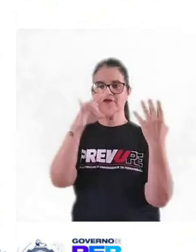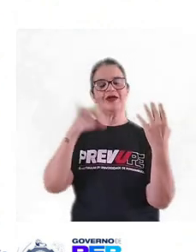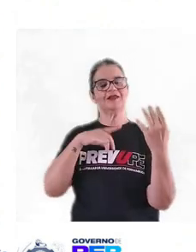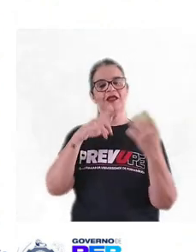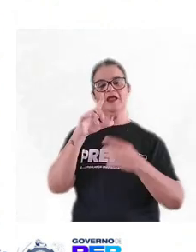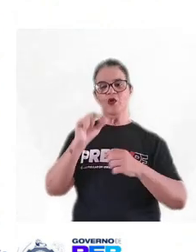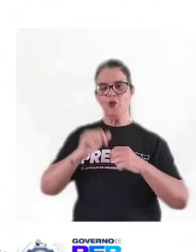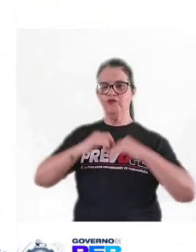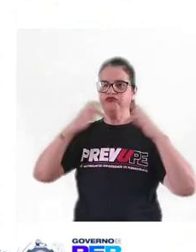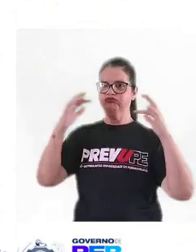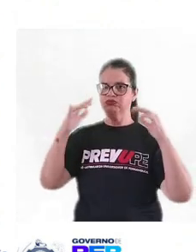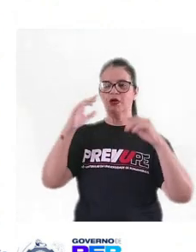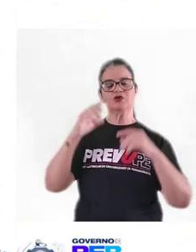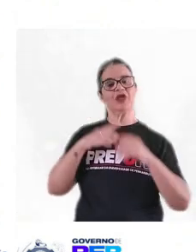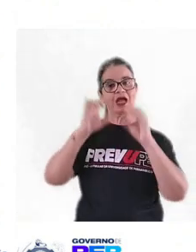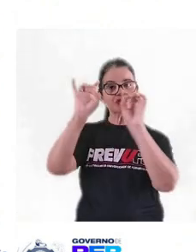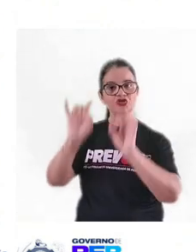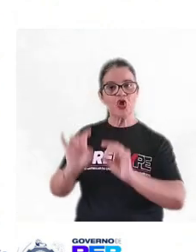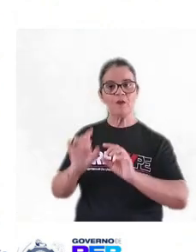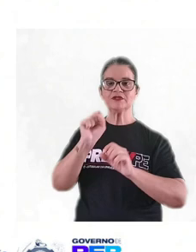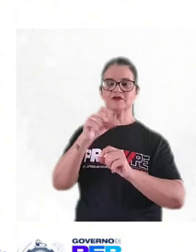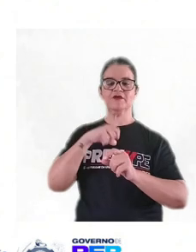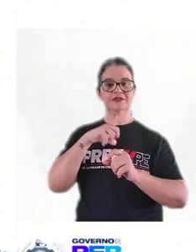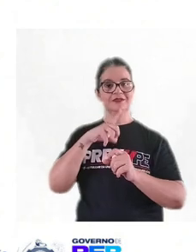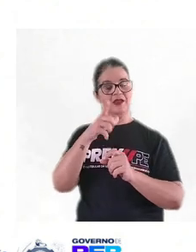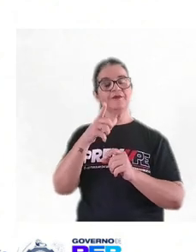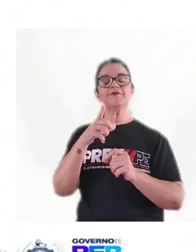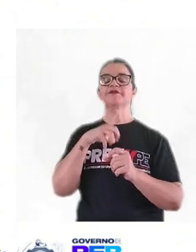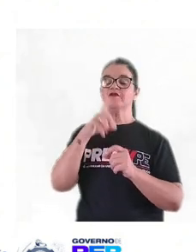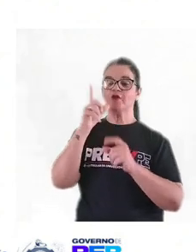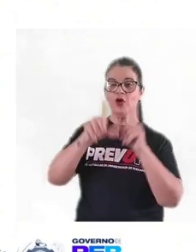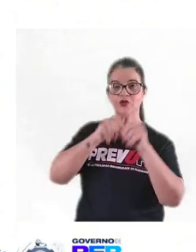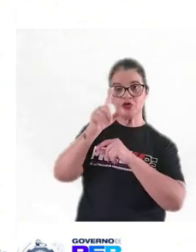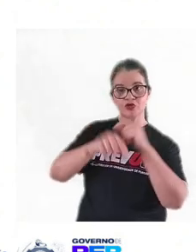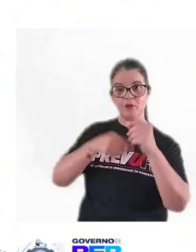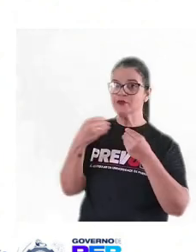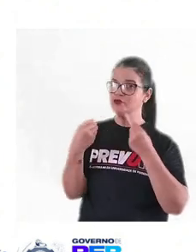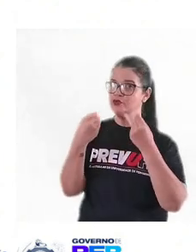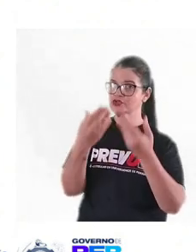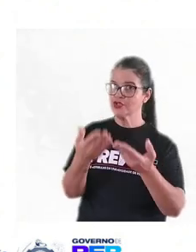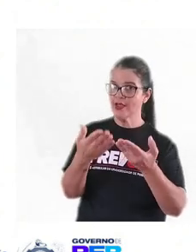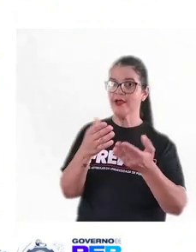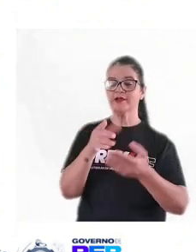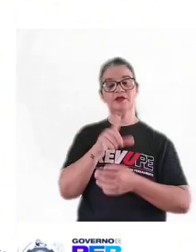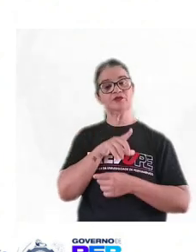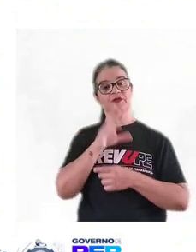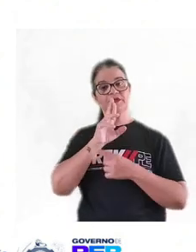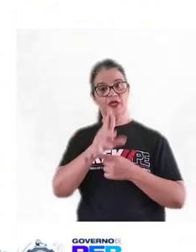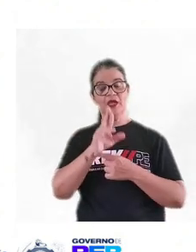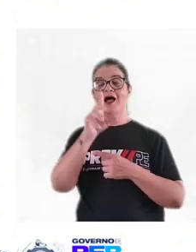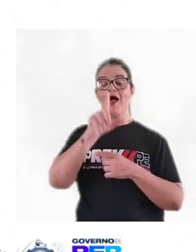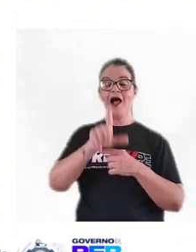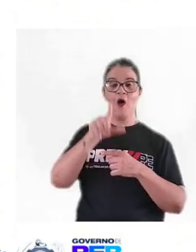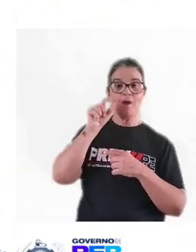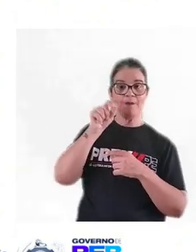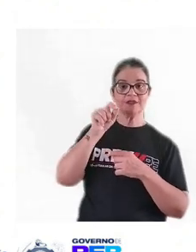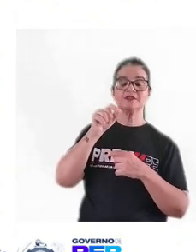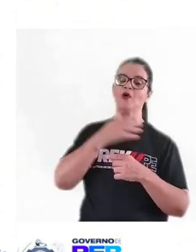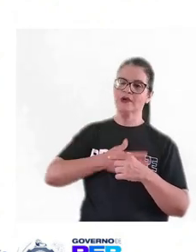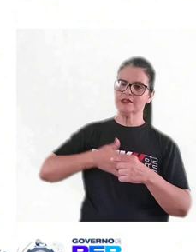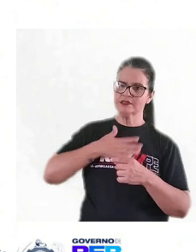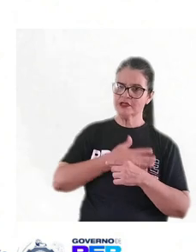nobres tá então se você for ver entre as opções que foram fornecidas aquela opção que